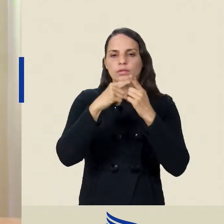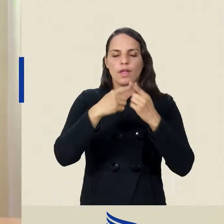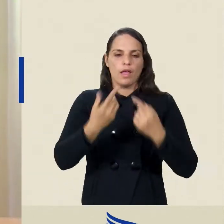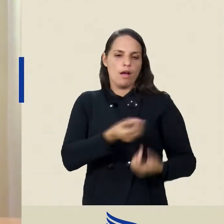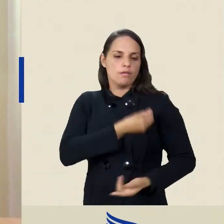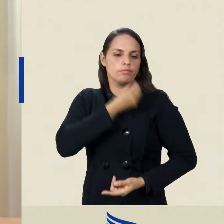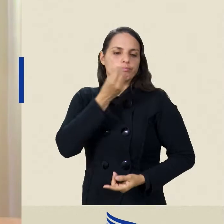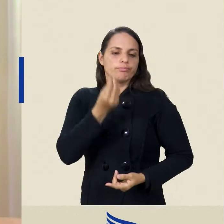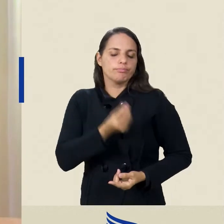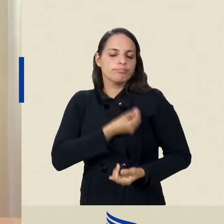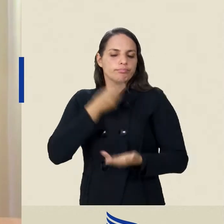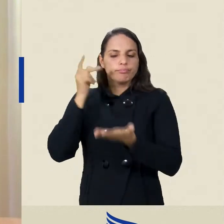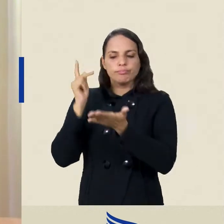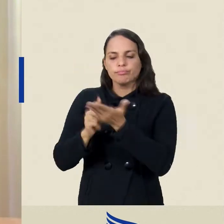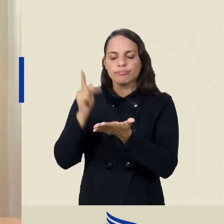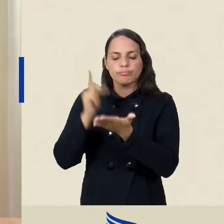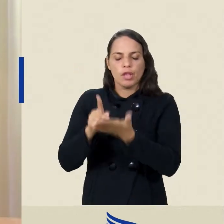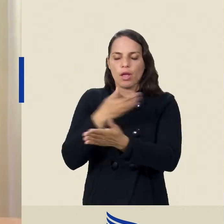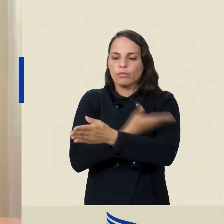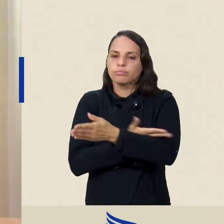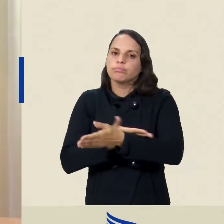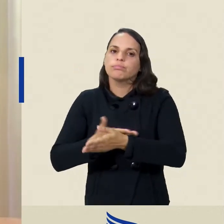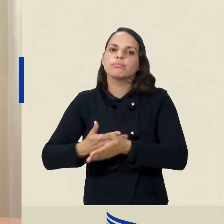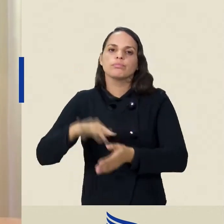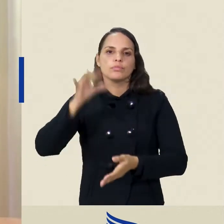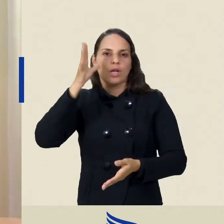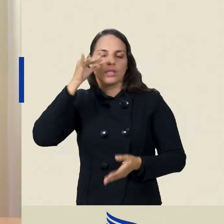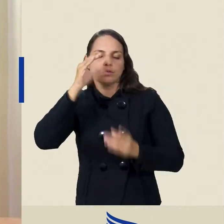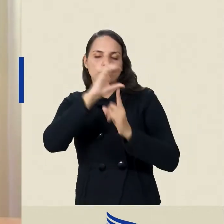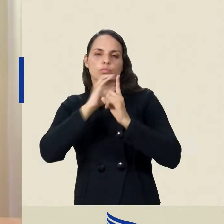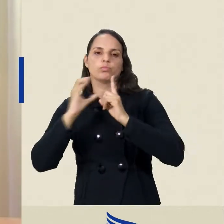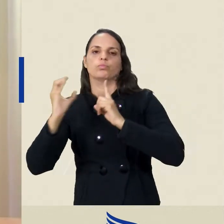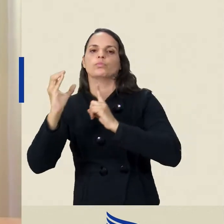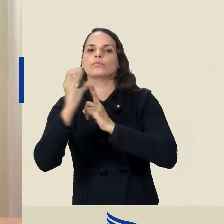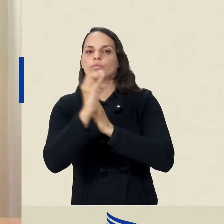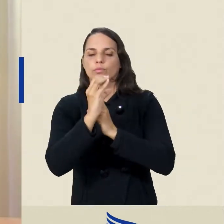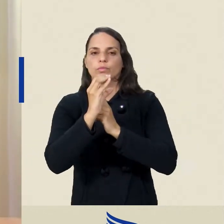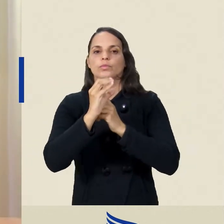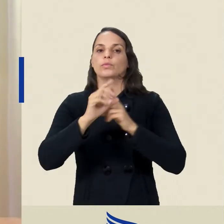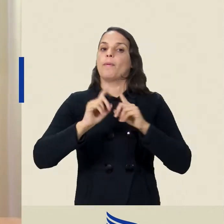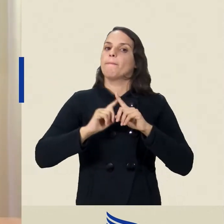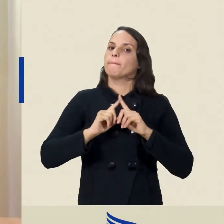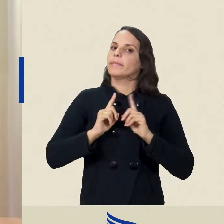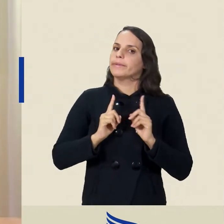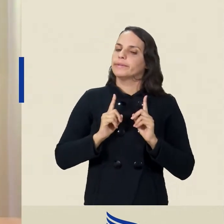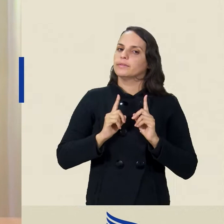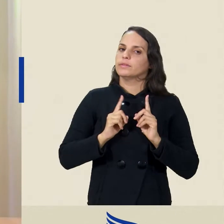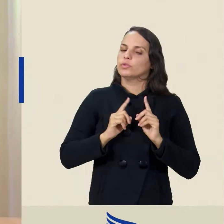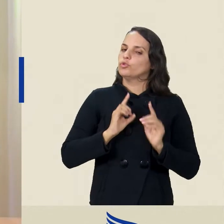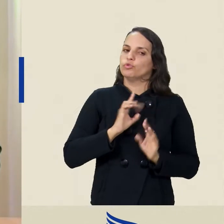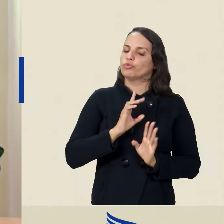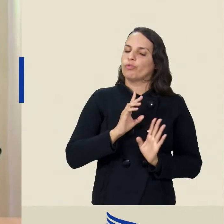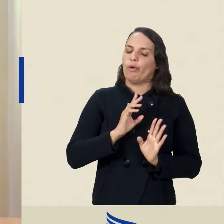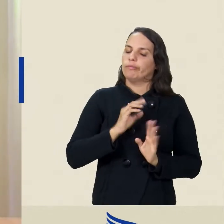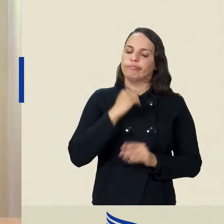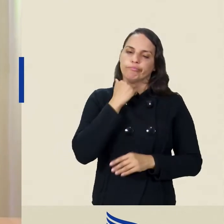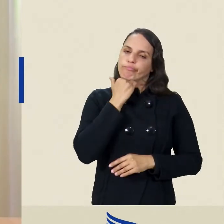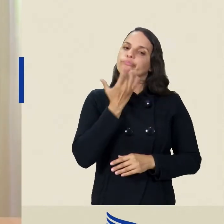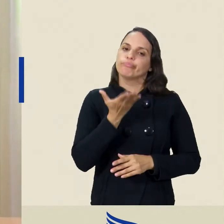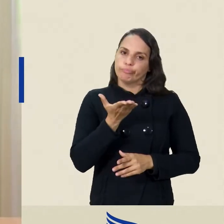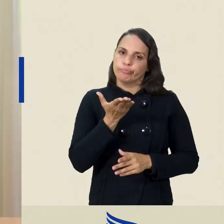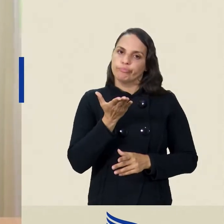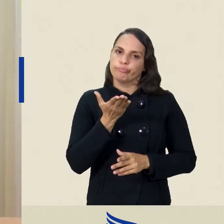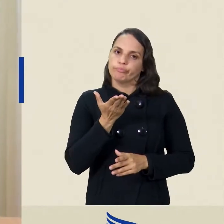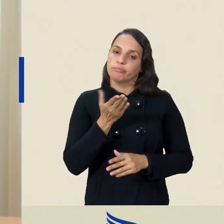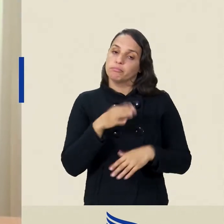verdade, assistir à ministração dos ritos sagrados, mas isso não é suficiente, pois